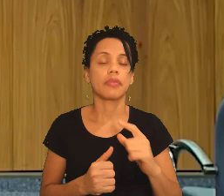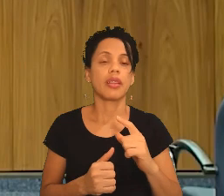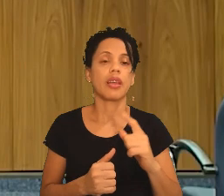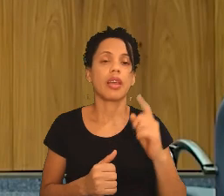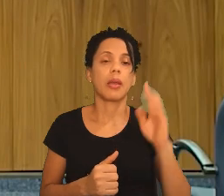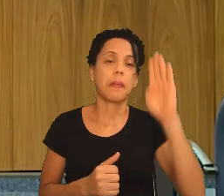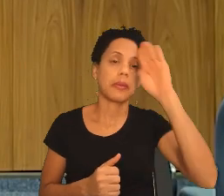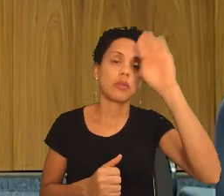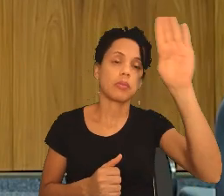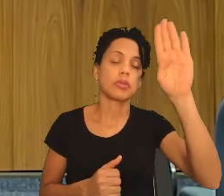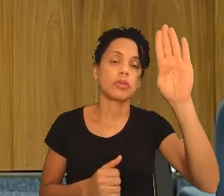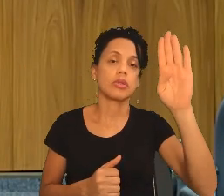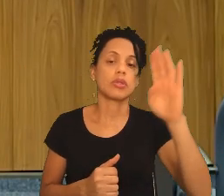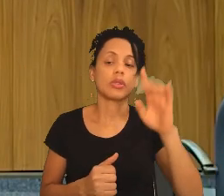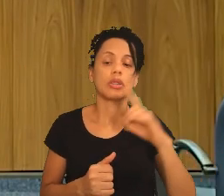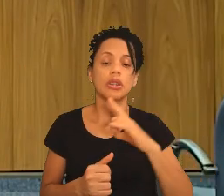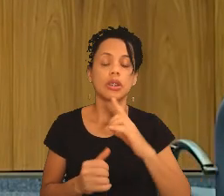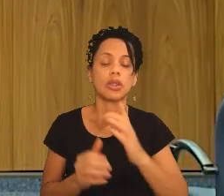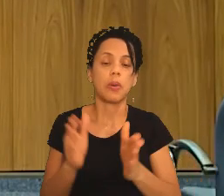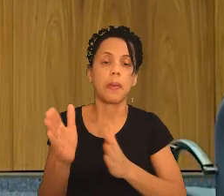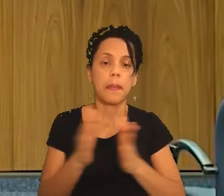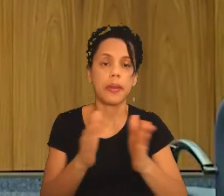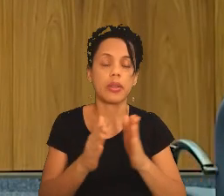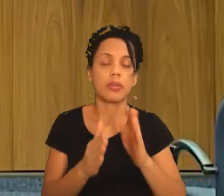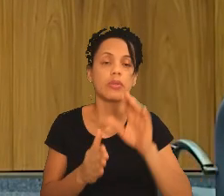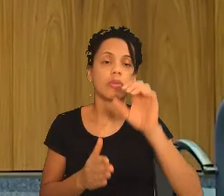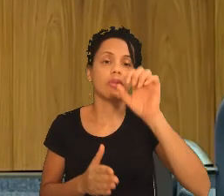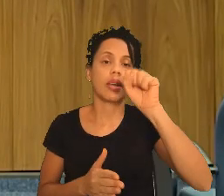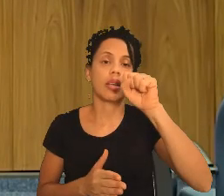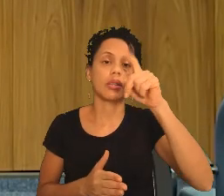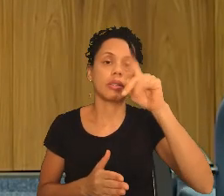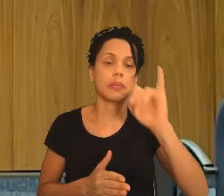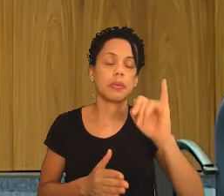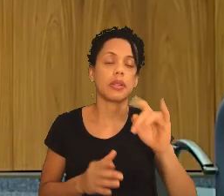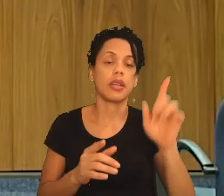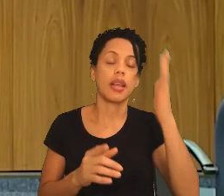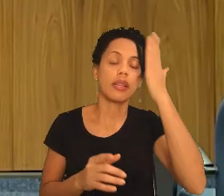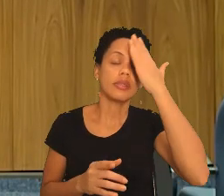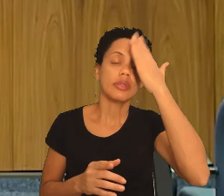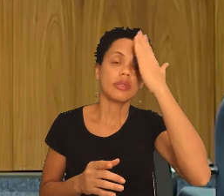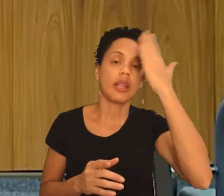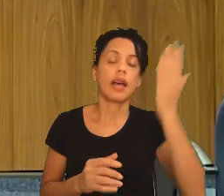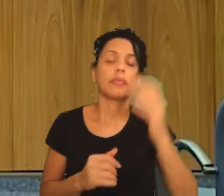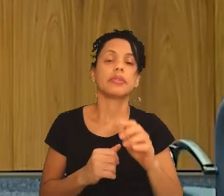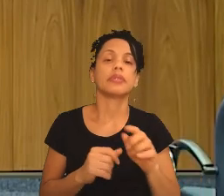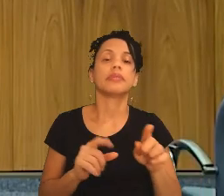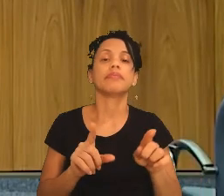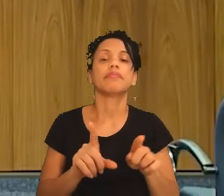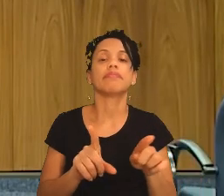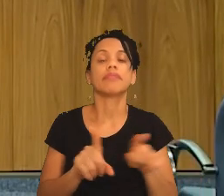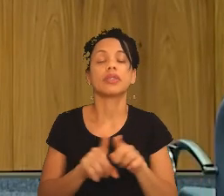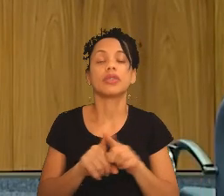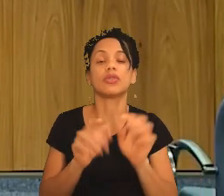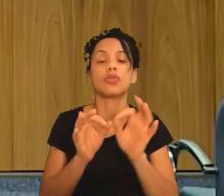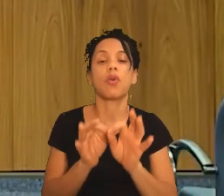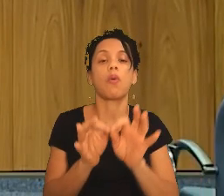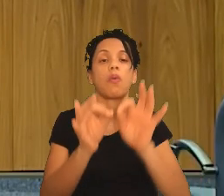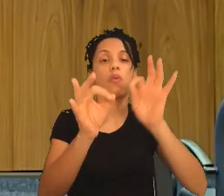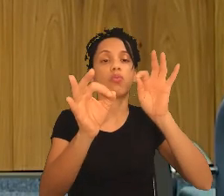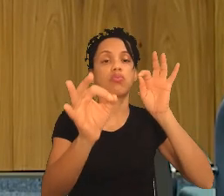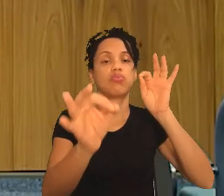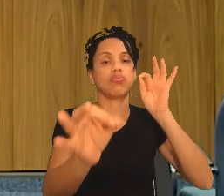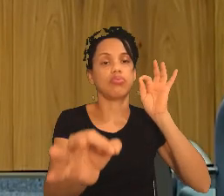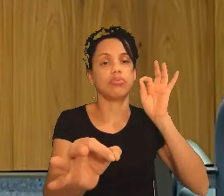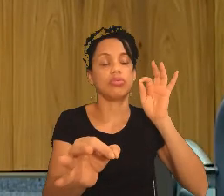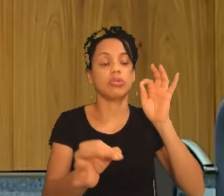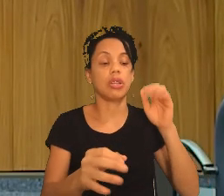como grupos que não estão presentes, não estão entre nós, eles são do passado, né? Em outros momentos, mais adiante, principalmente